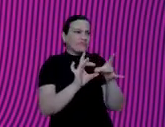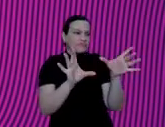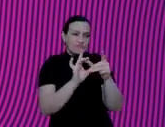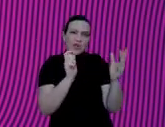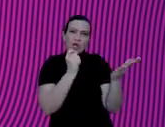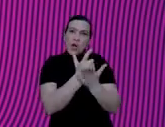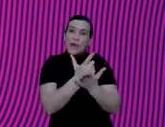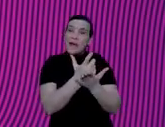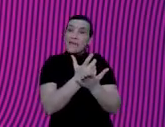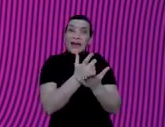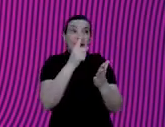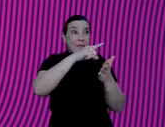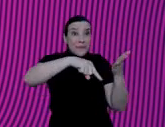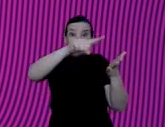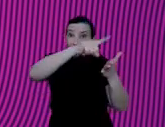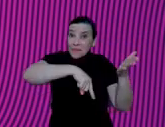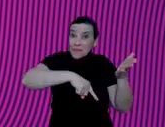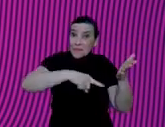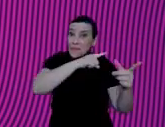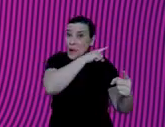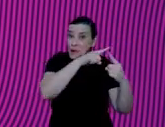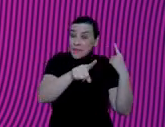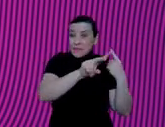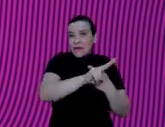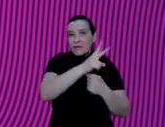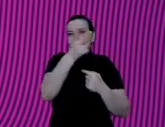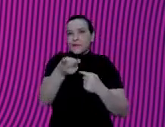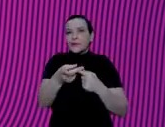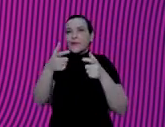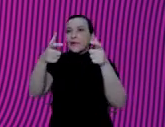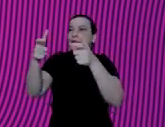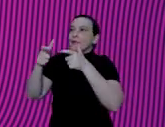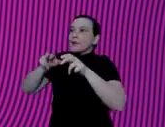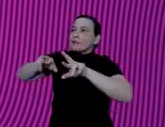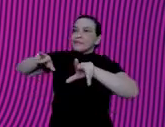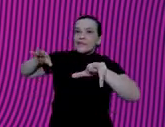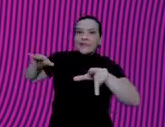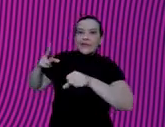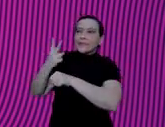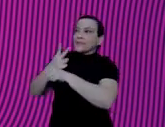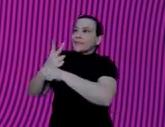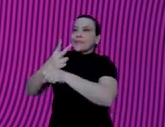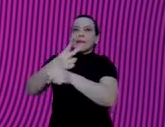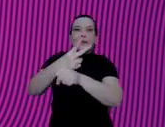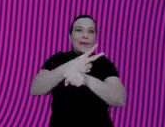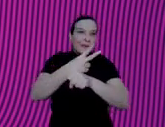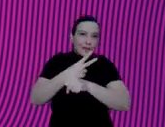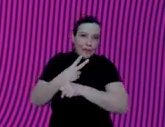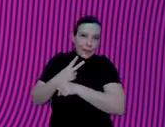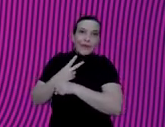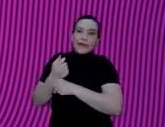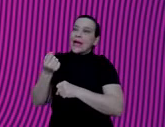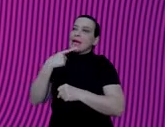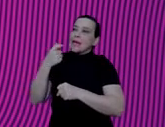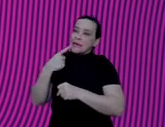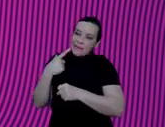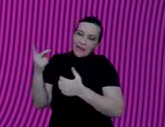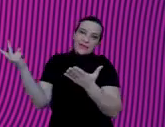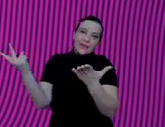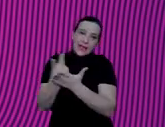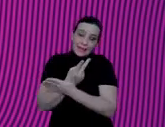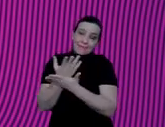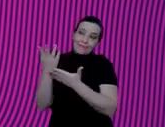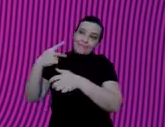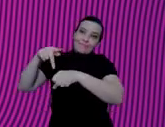médica, né? E essa é a situação atual, né, com a qual os Estados Unidos têm que lidar. Bom, como é que é